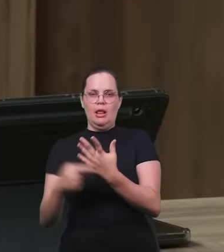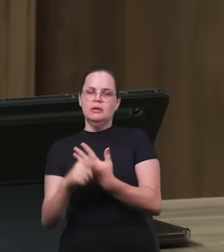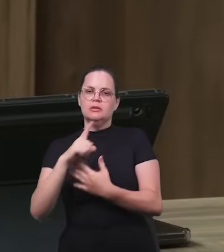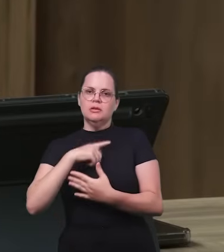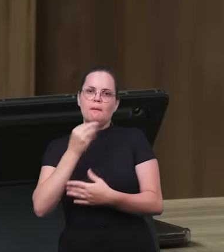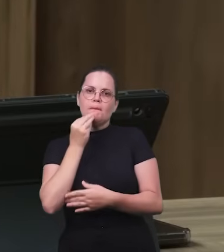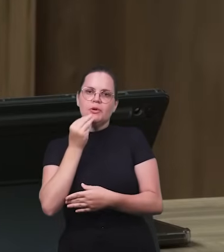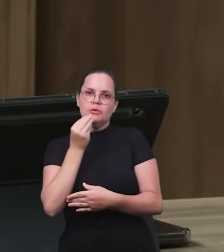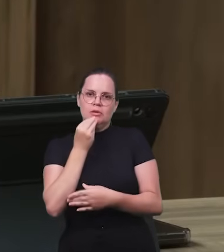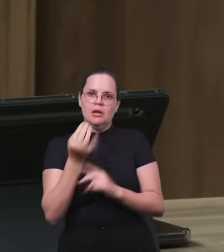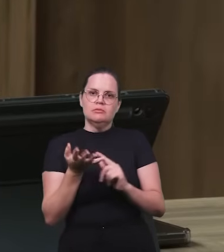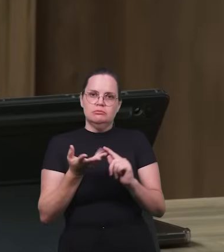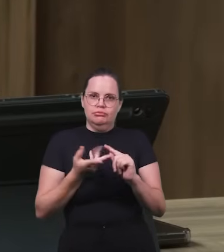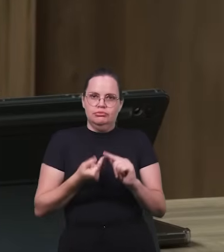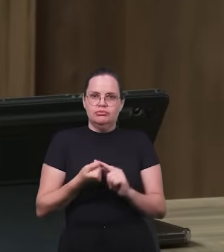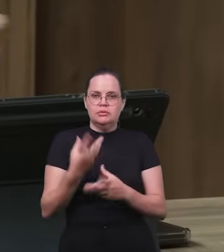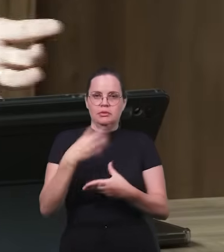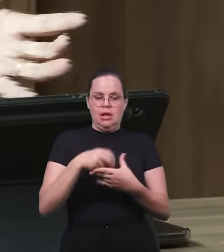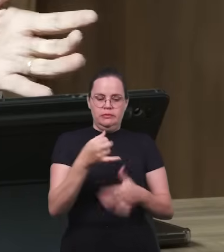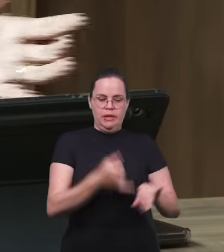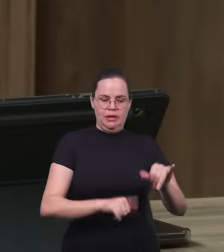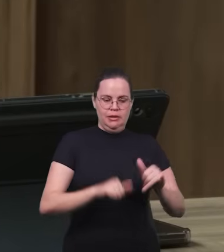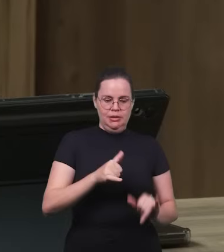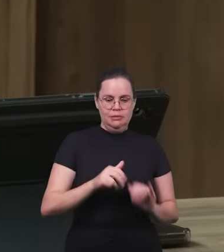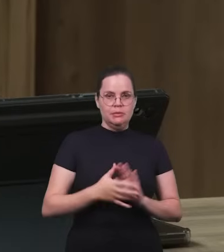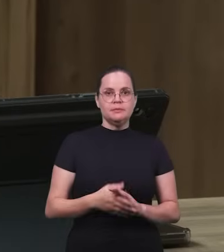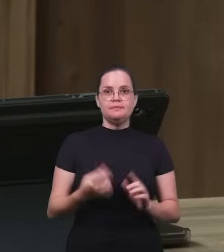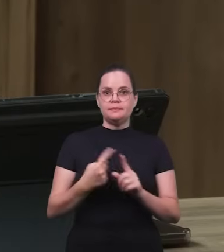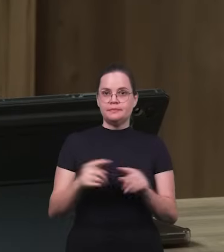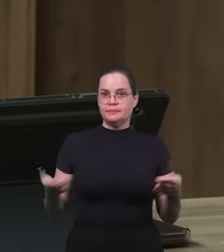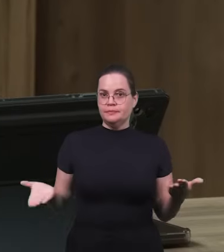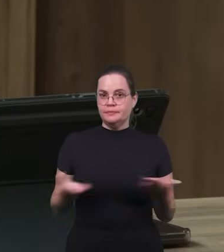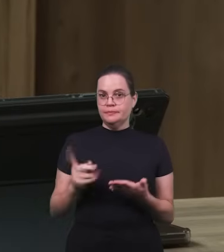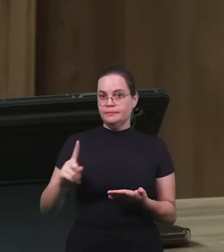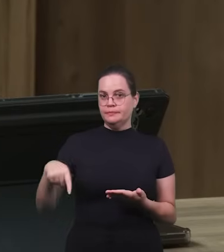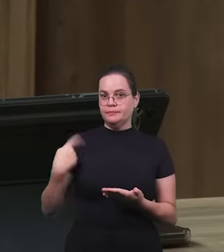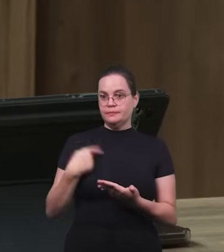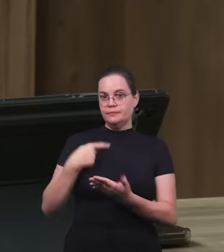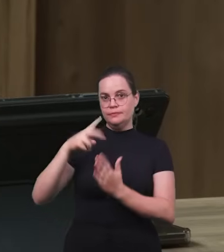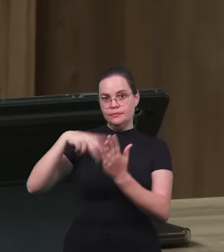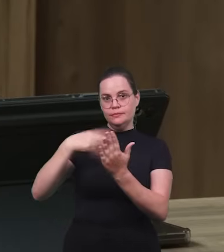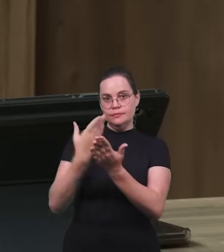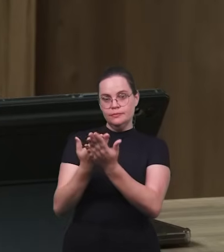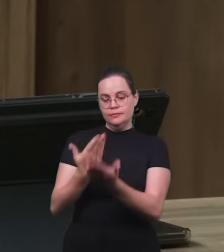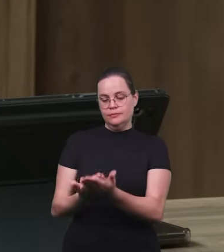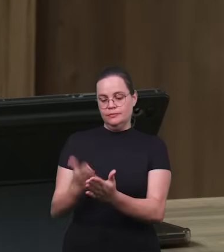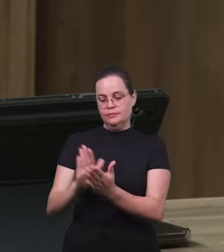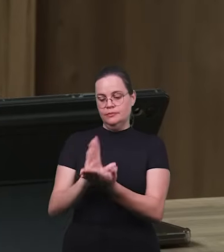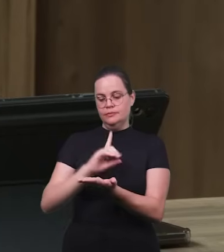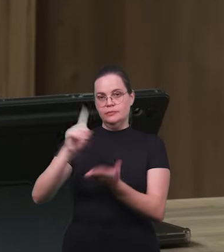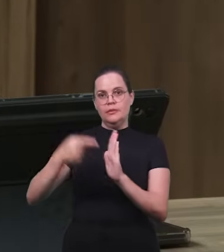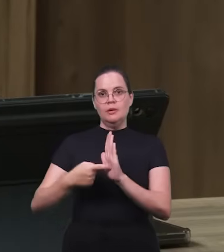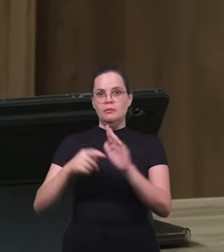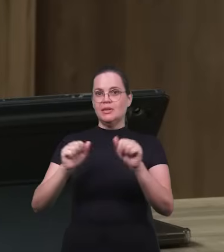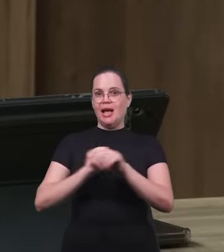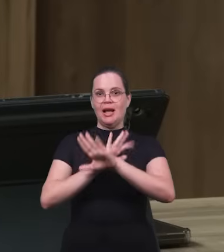né? Na química. Quando a gente vai para a palavra do Senhor, o Senhor não deixa margem do